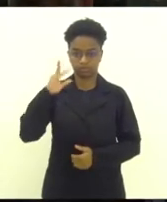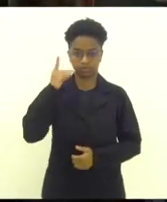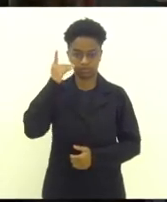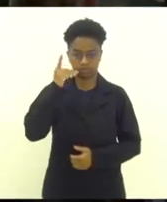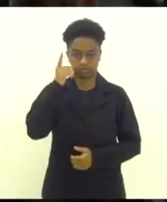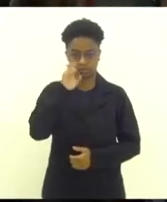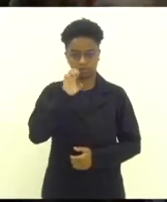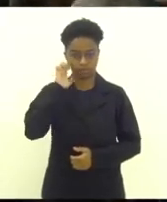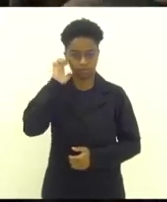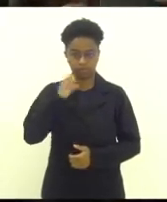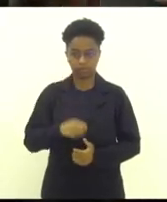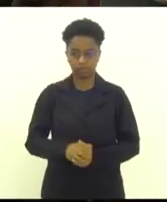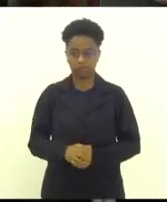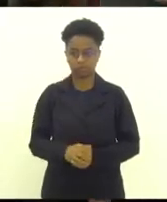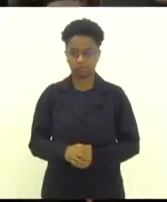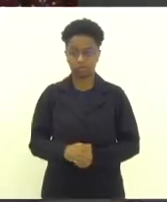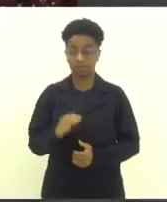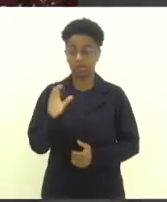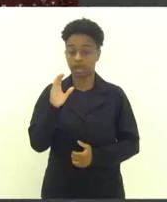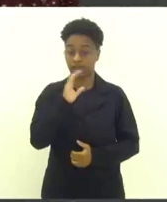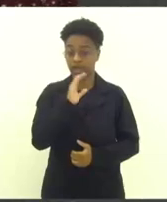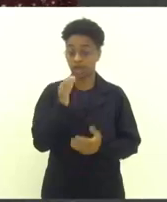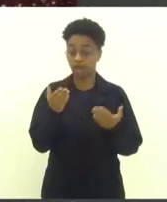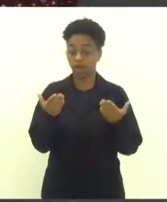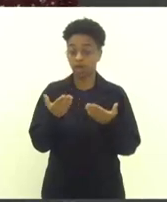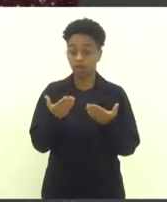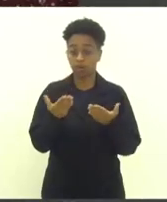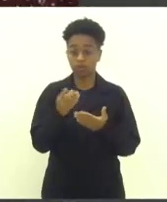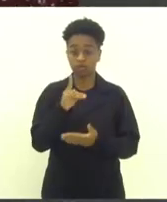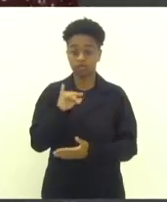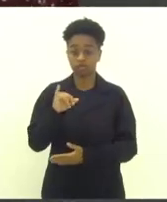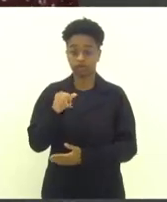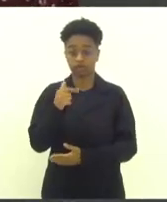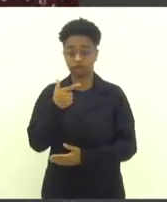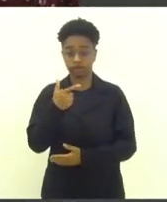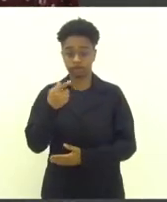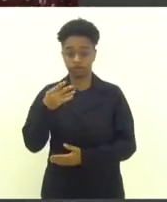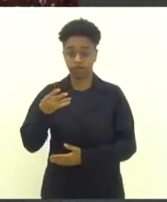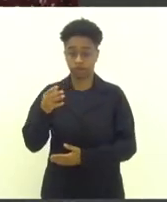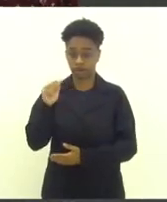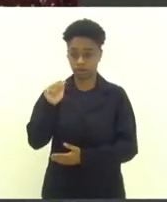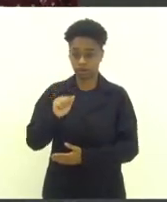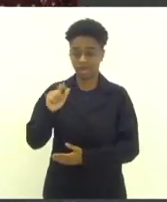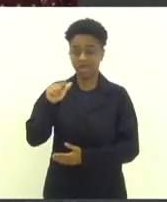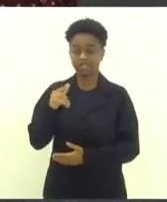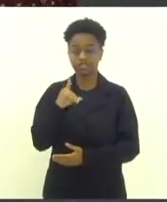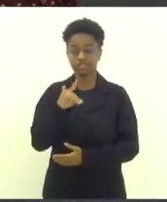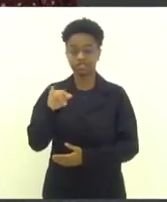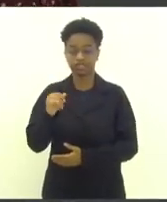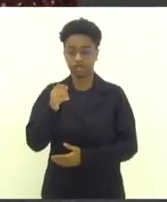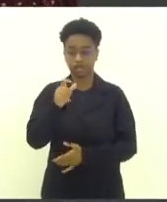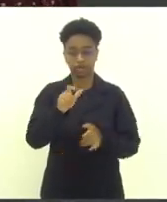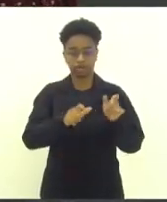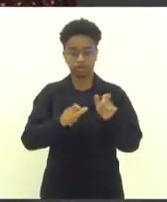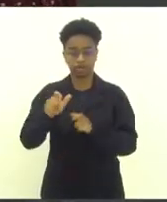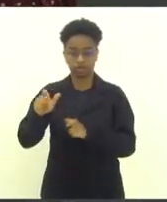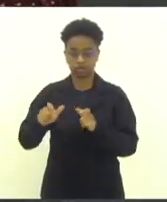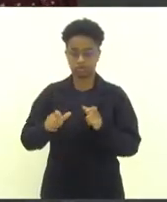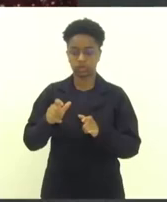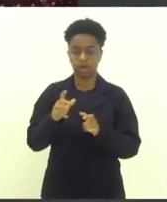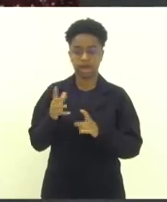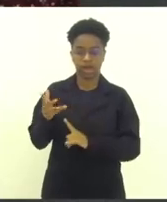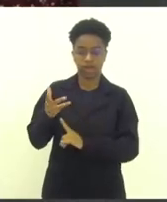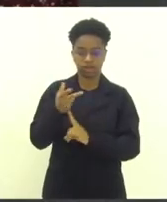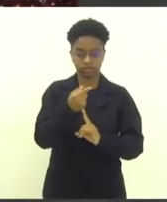favor gente presidente Presidente hoje 24 de agosto é dia dos artistas e eu como